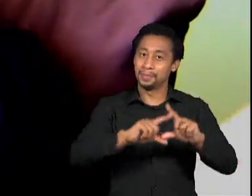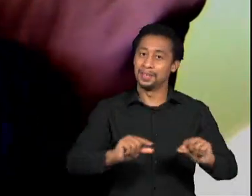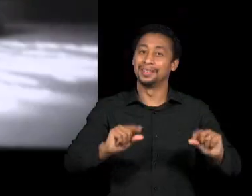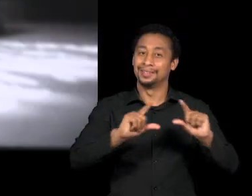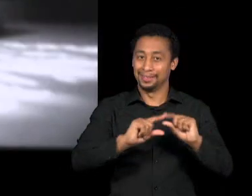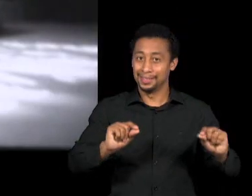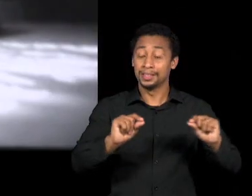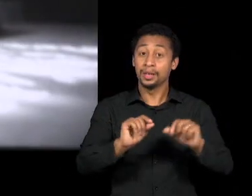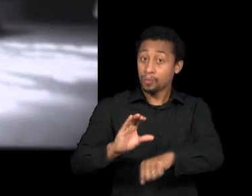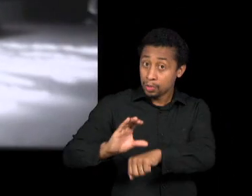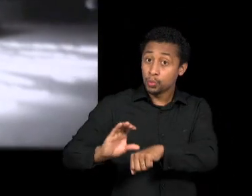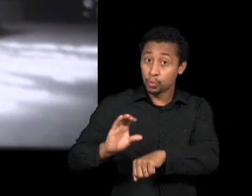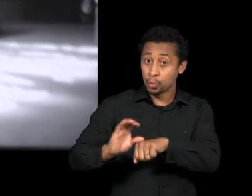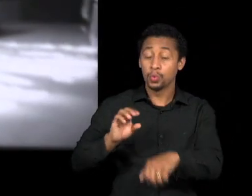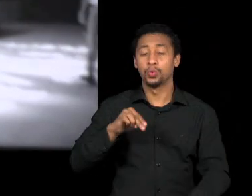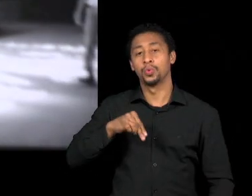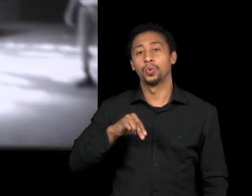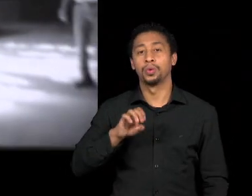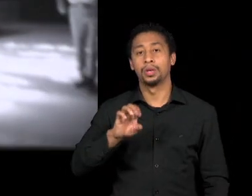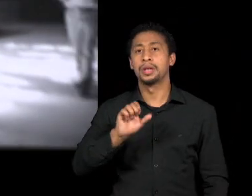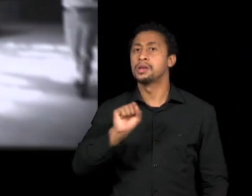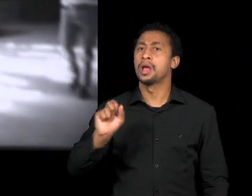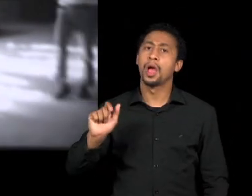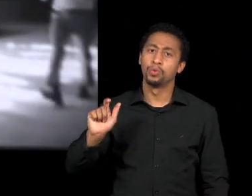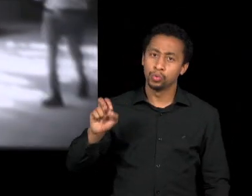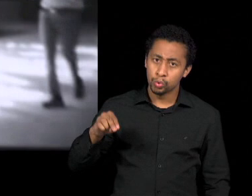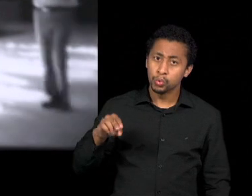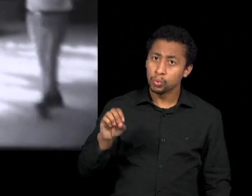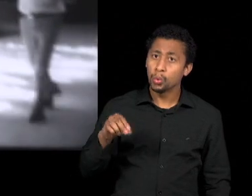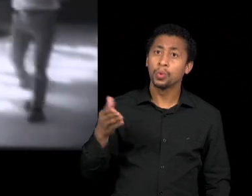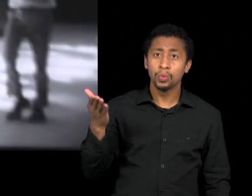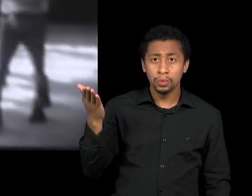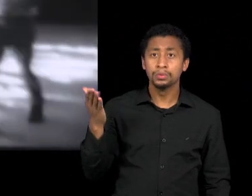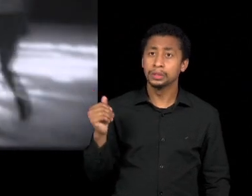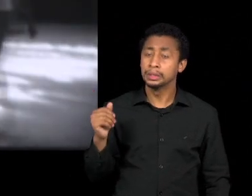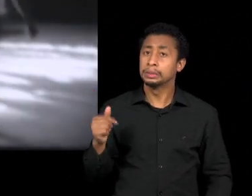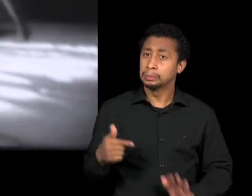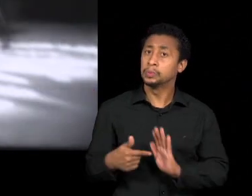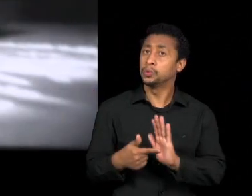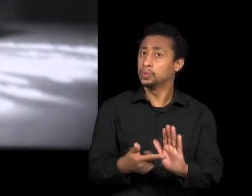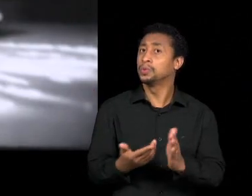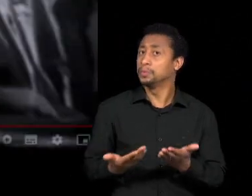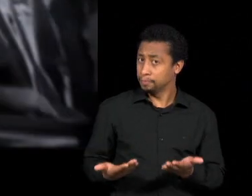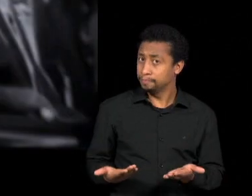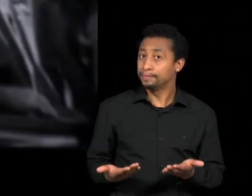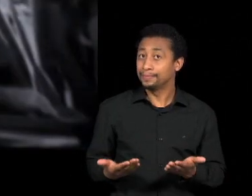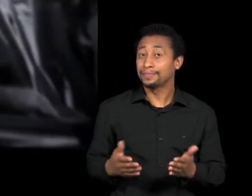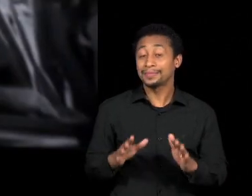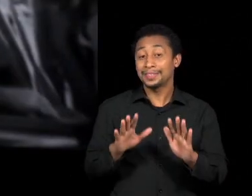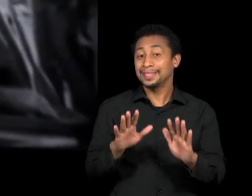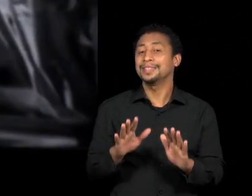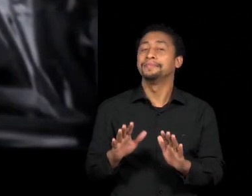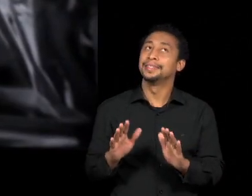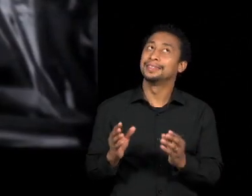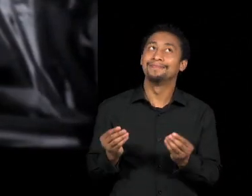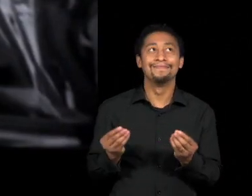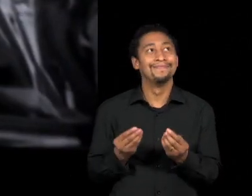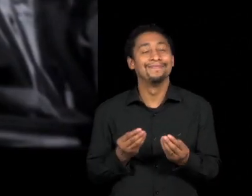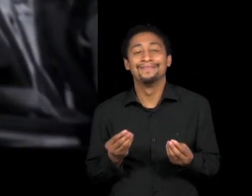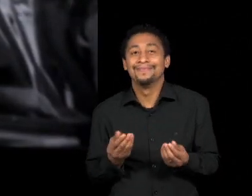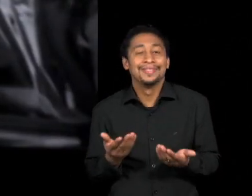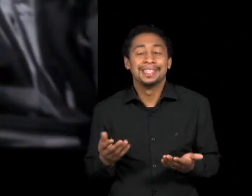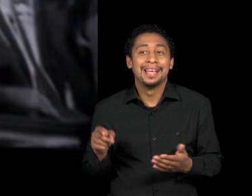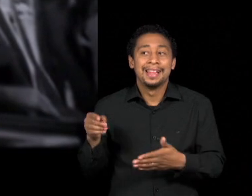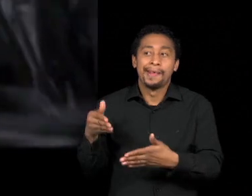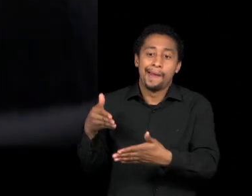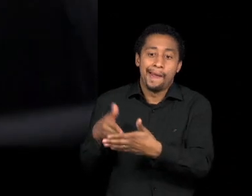até uma universidade pobre, né? E isso não impedia